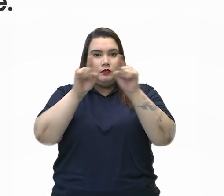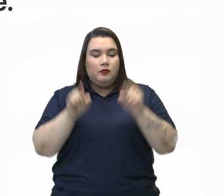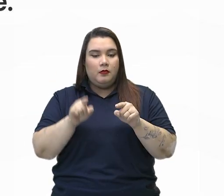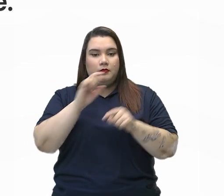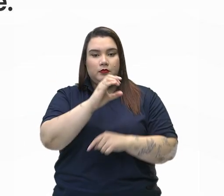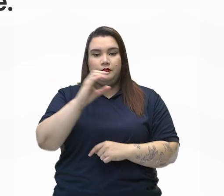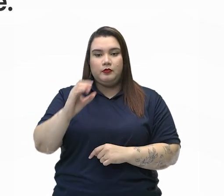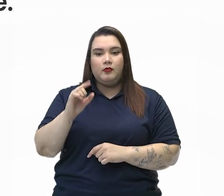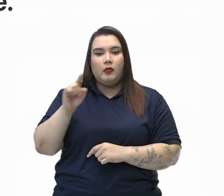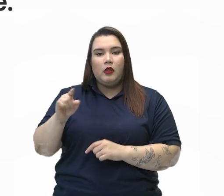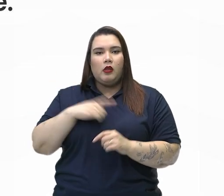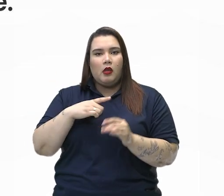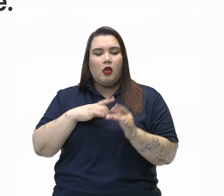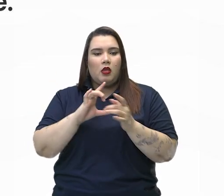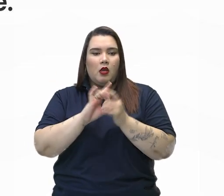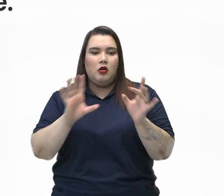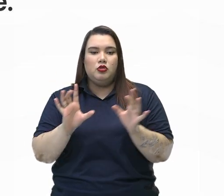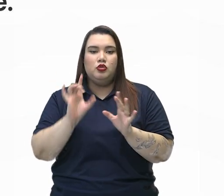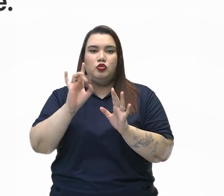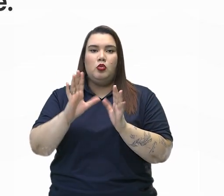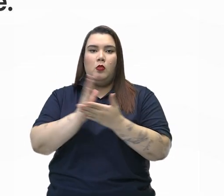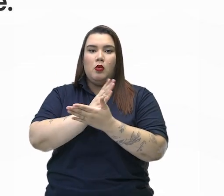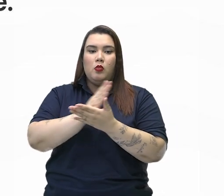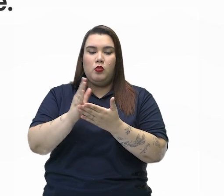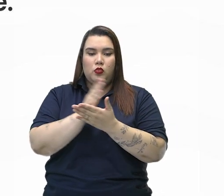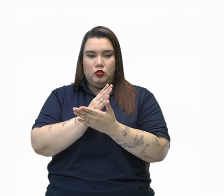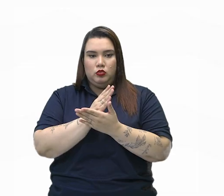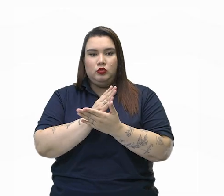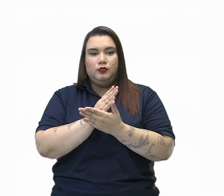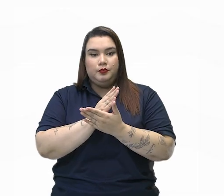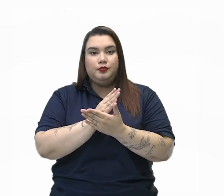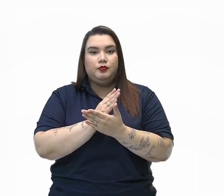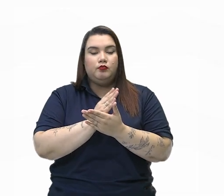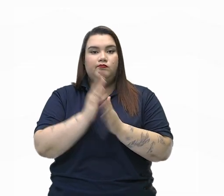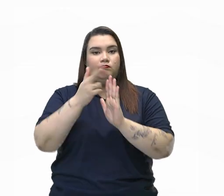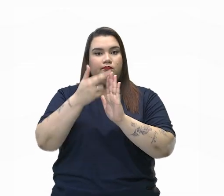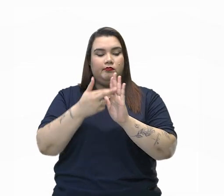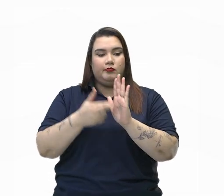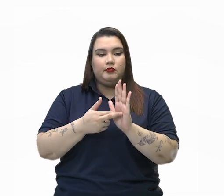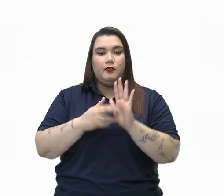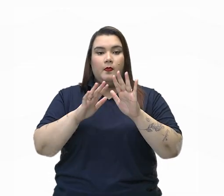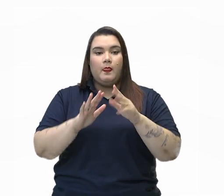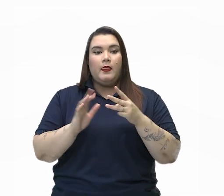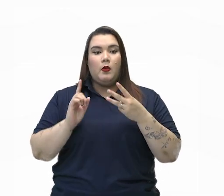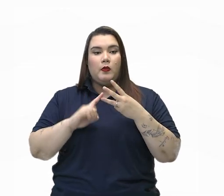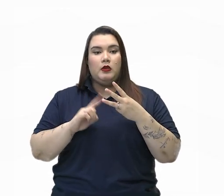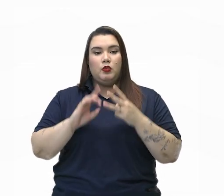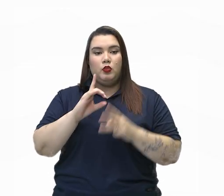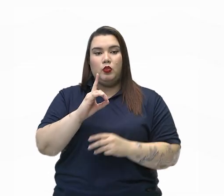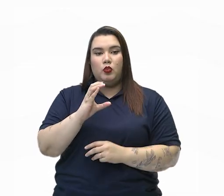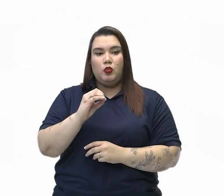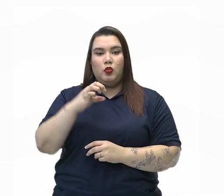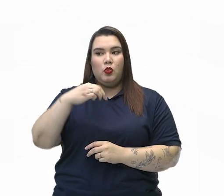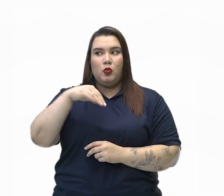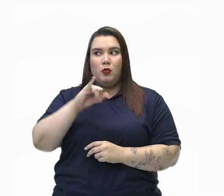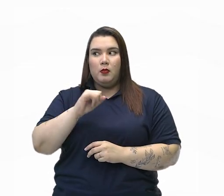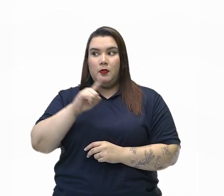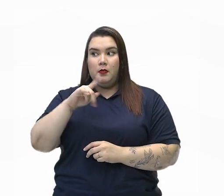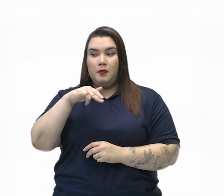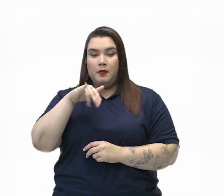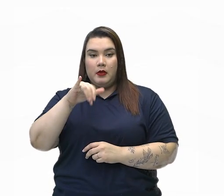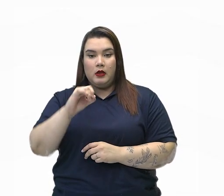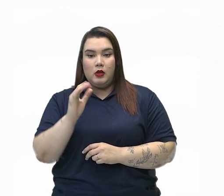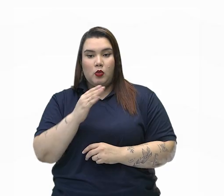direitos reservados. Enquanto o domínio público vai ser aquilo que está totalmente